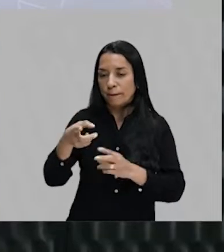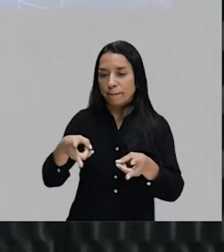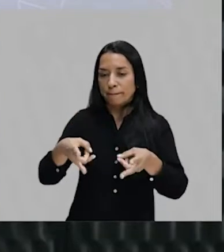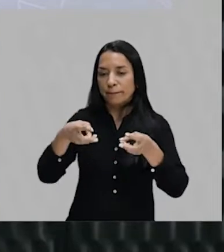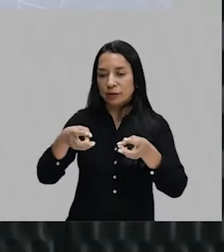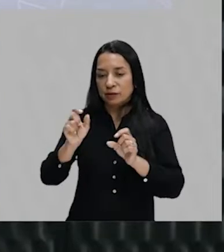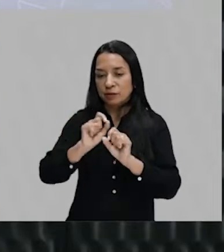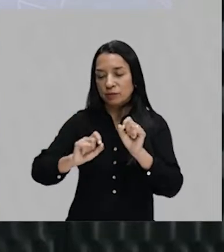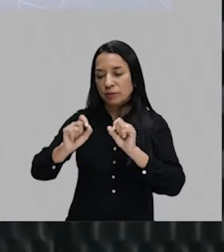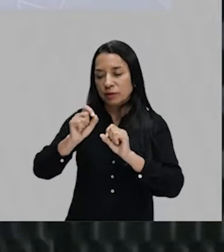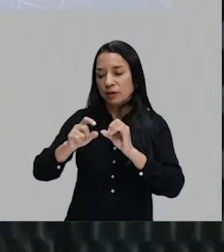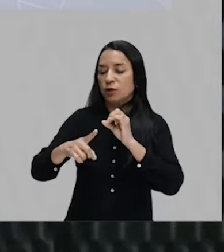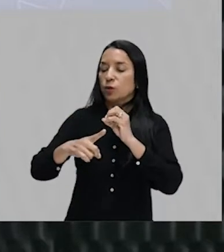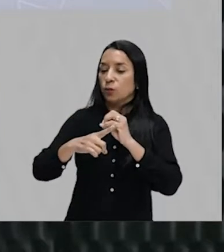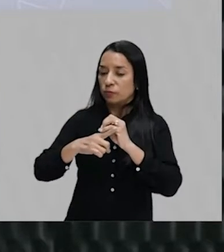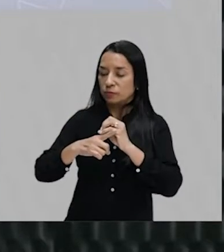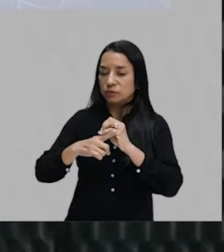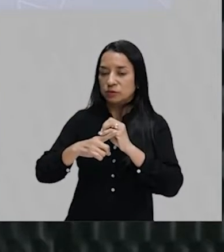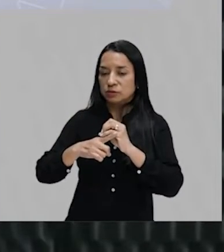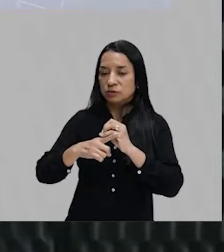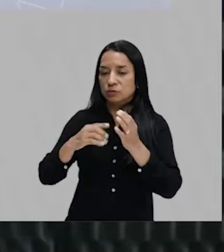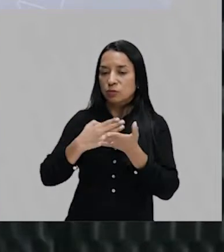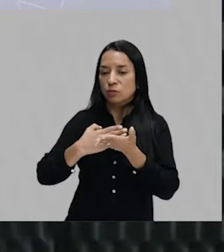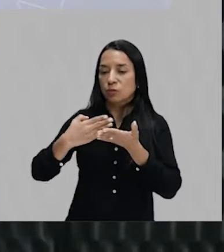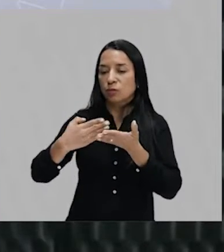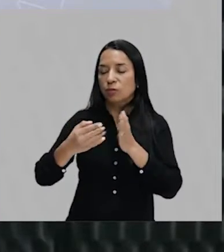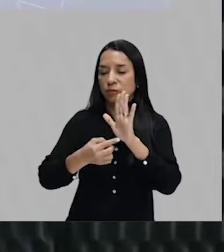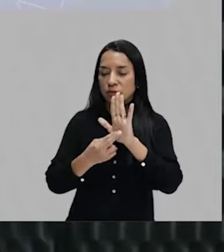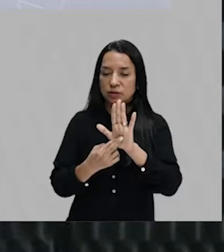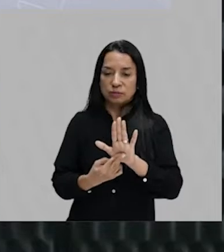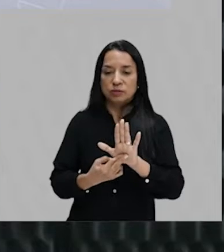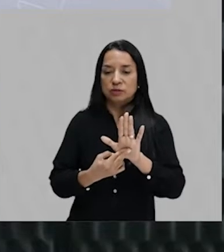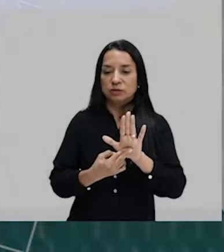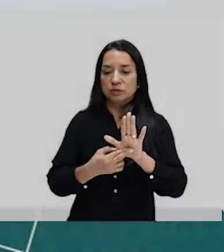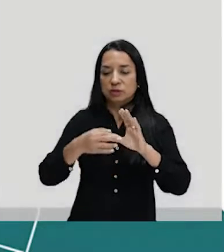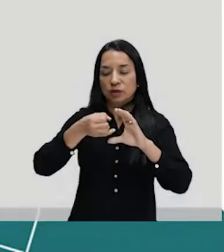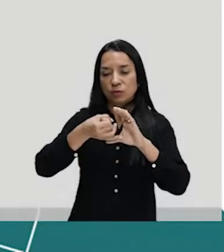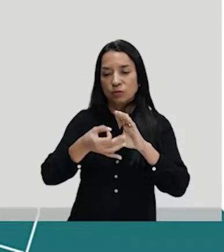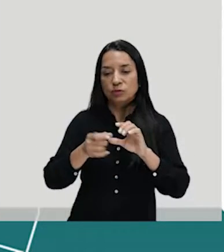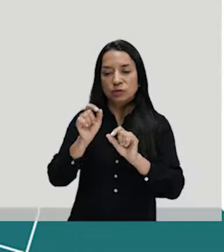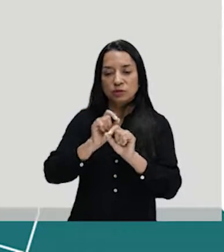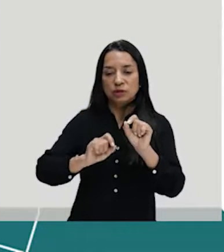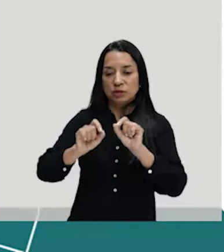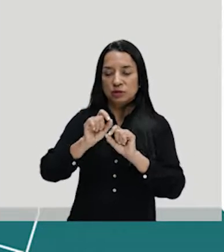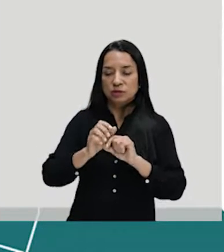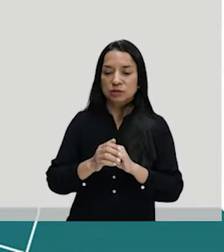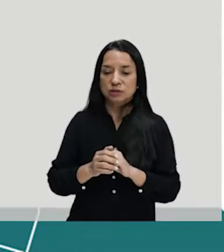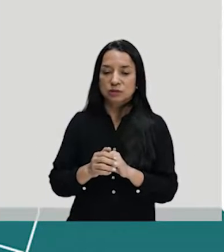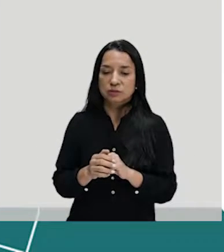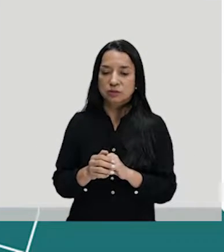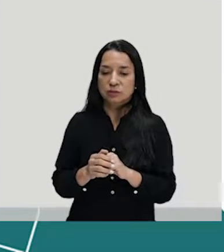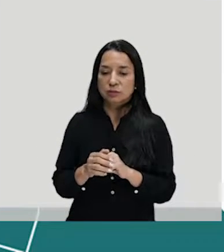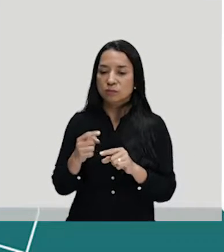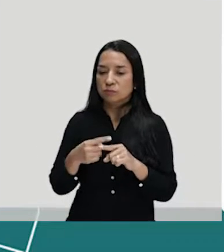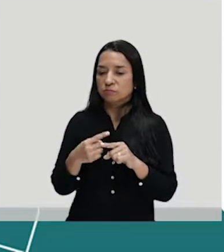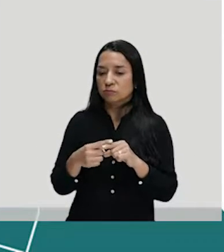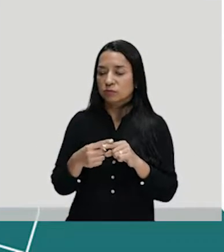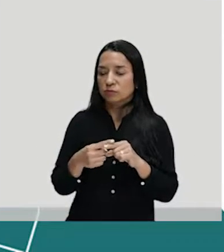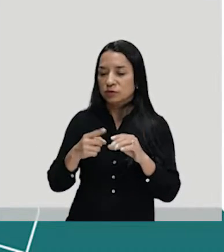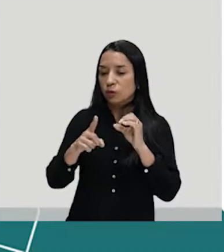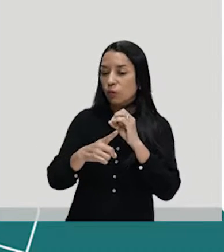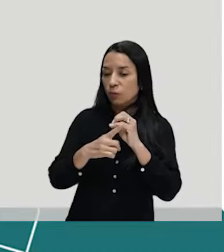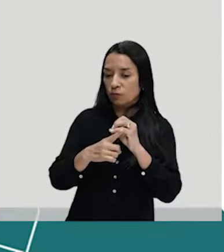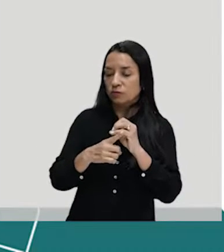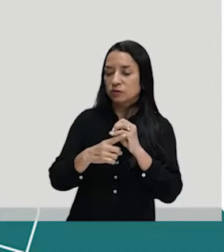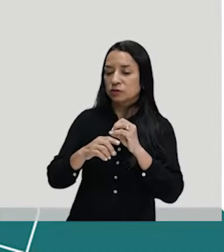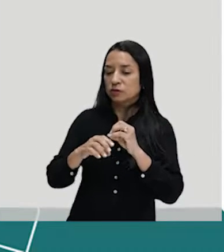perceber que o vazio a hora que você começa a representar o conjunto já é isso tá bom então por definição o vazio